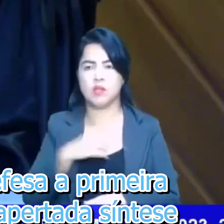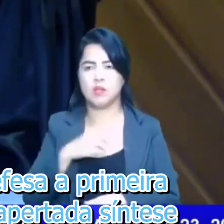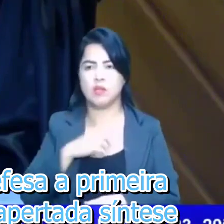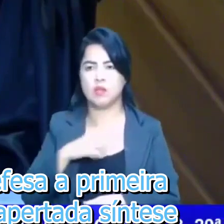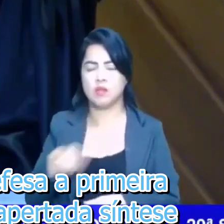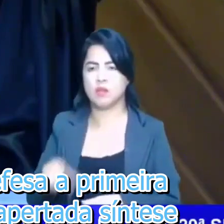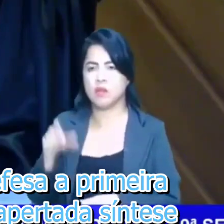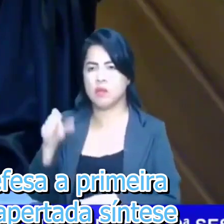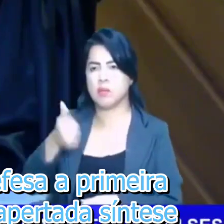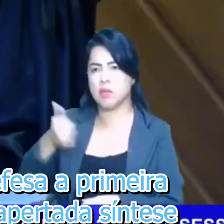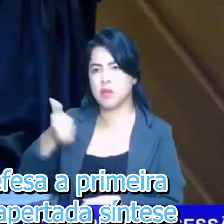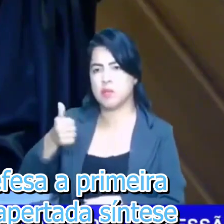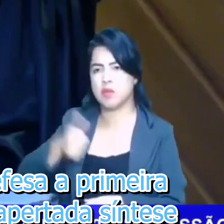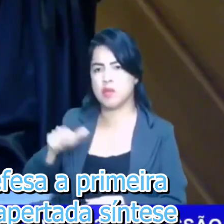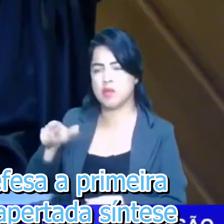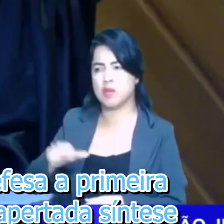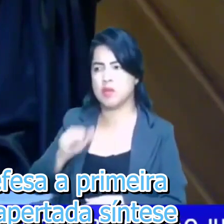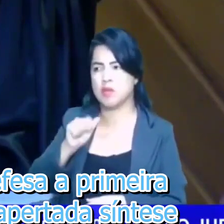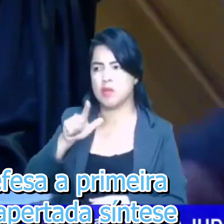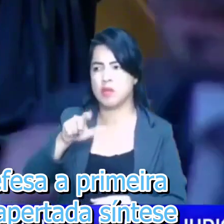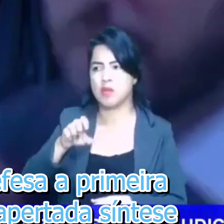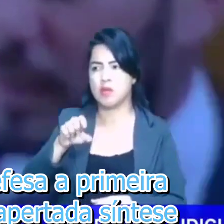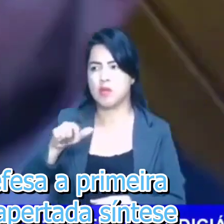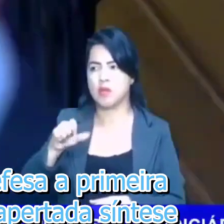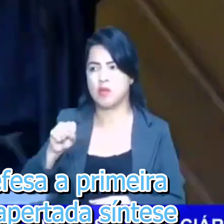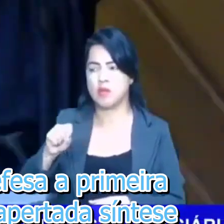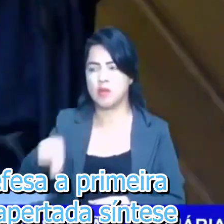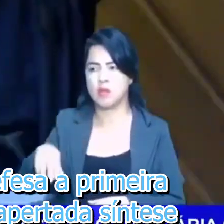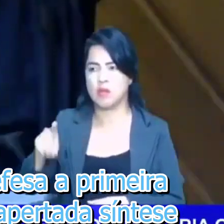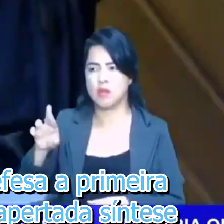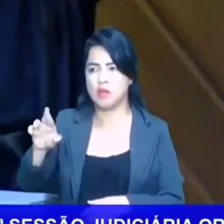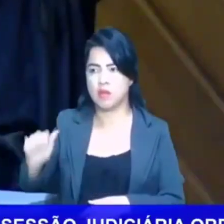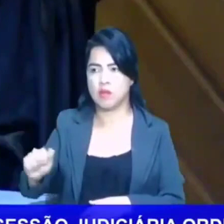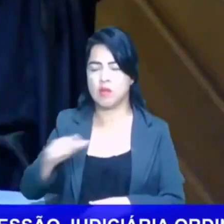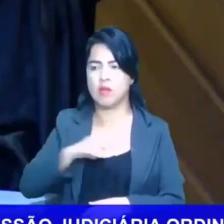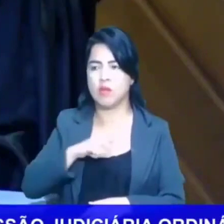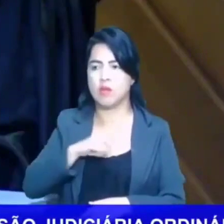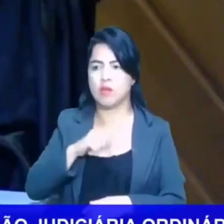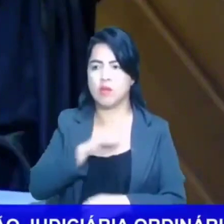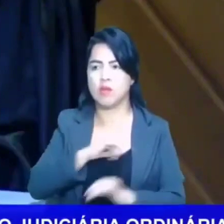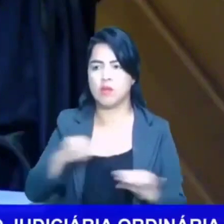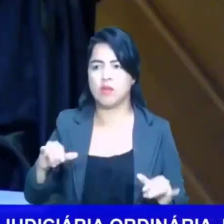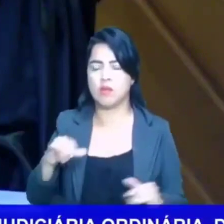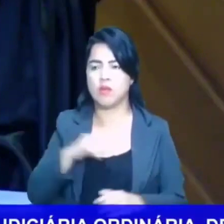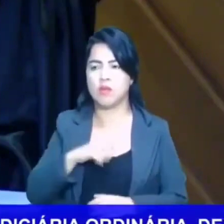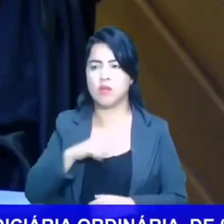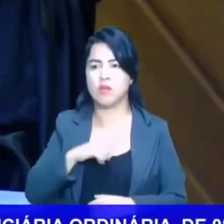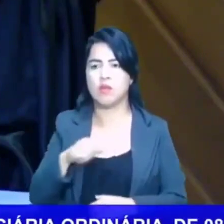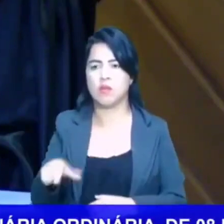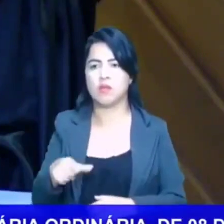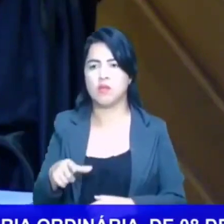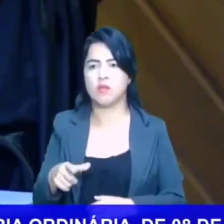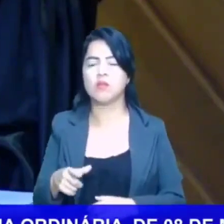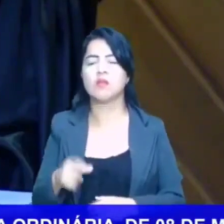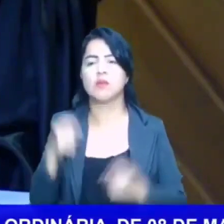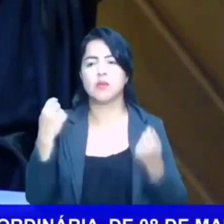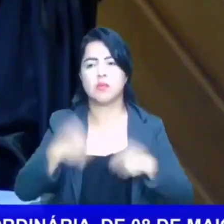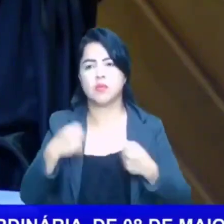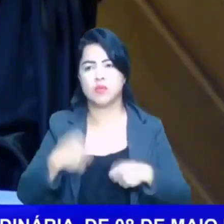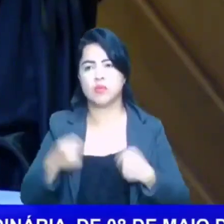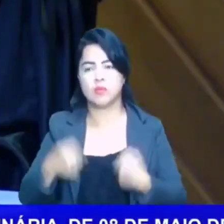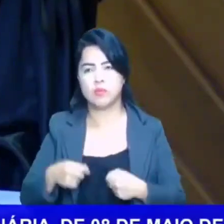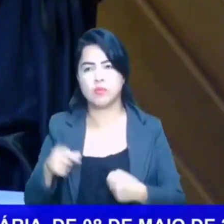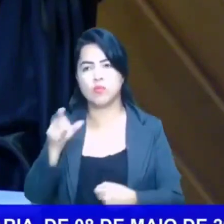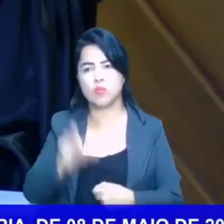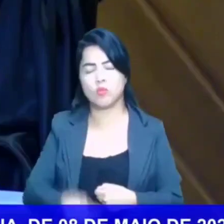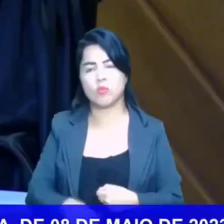representada, Alessandra Furtado de Souza da Silva, alega, em apertada síntese, que para a caracterização do ilícito é necessário que o